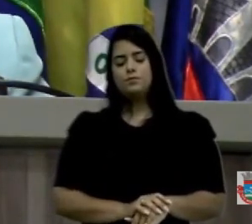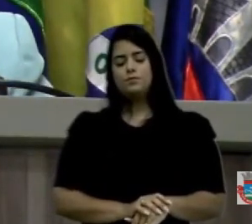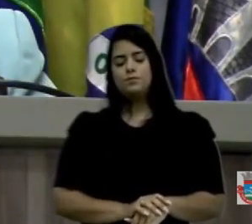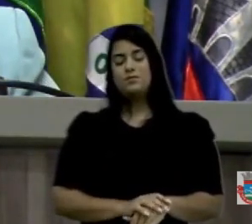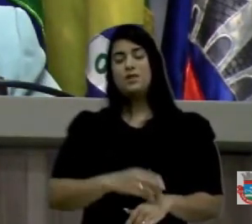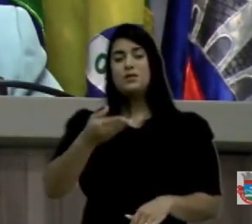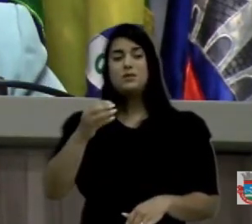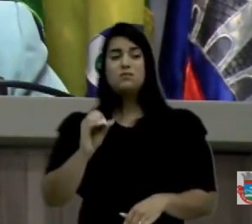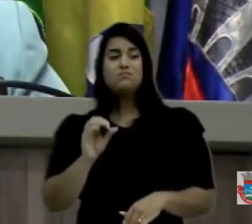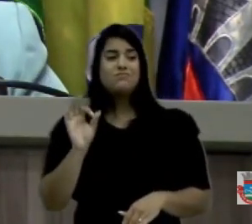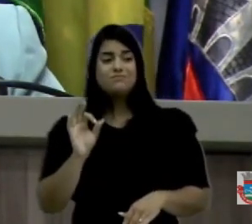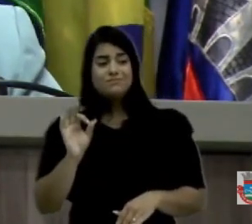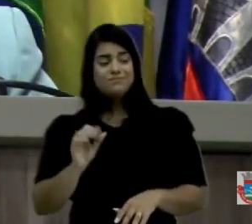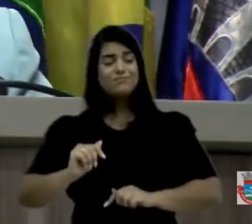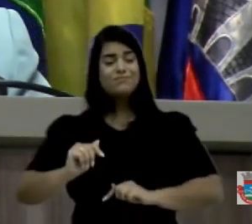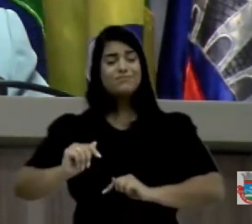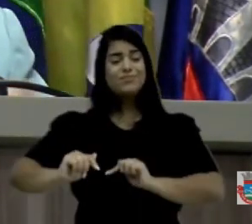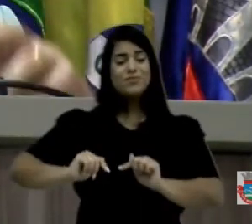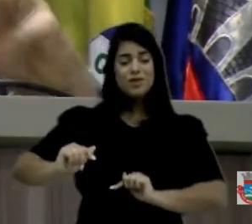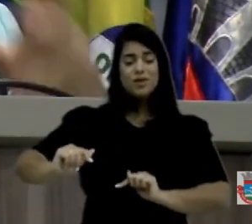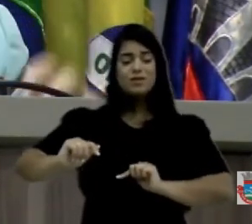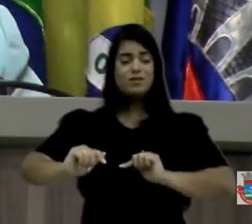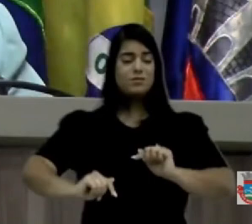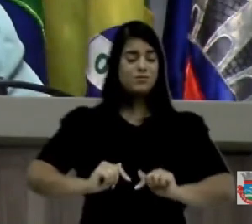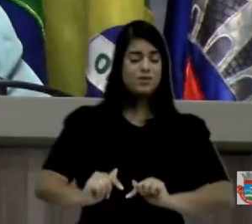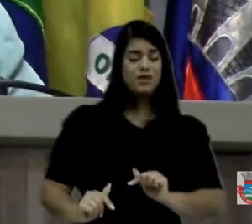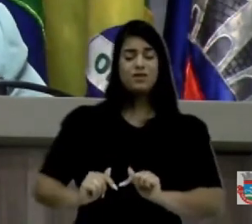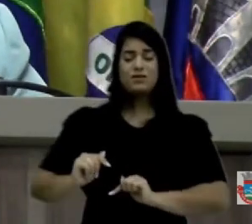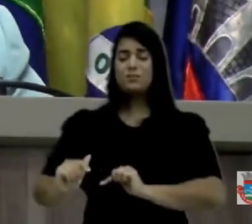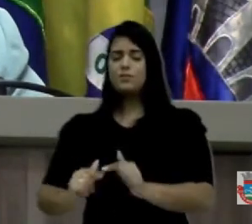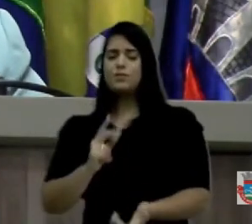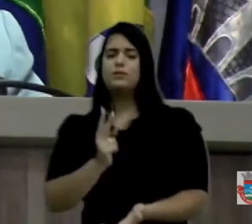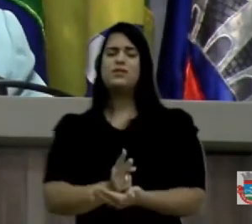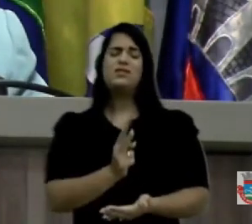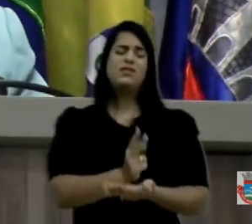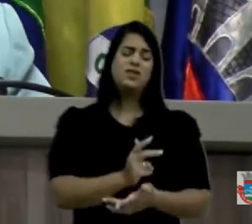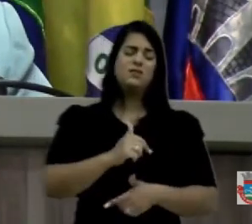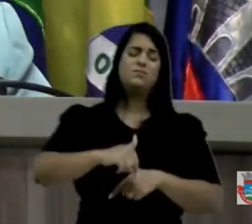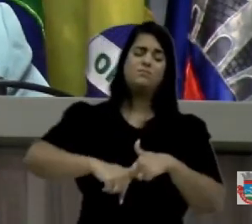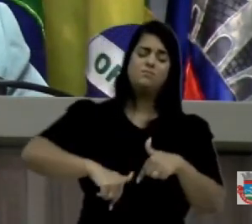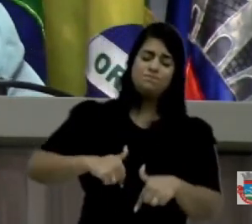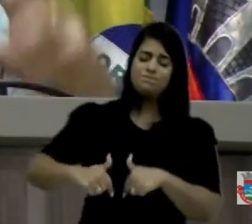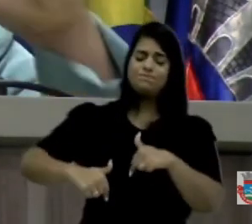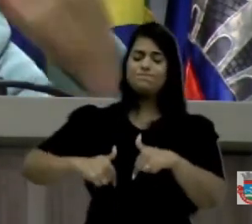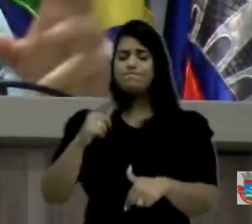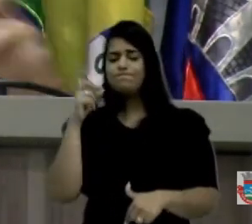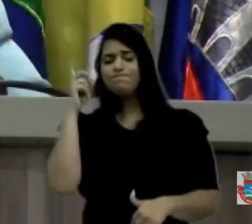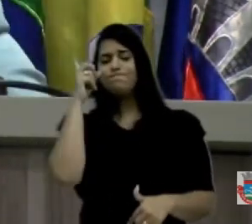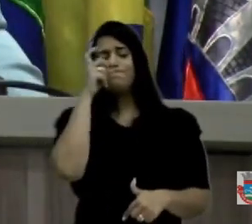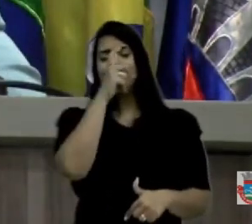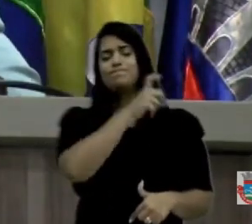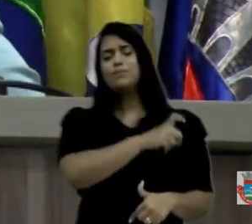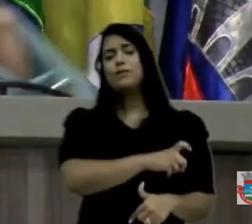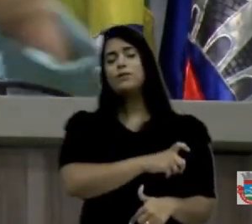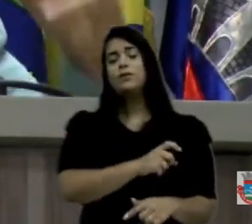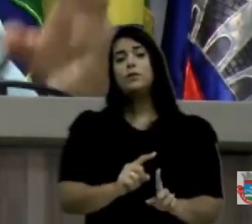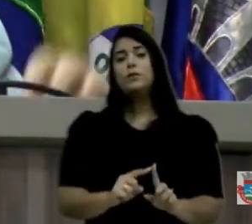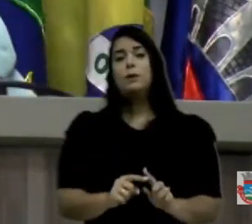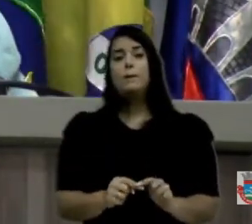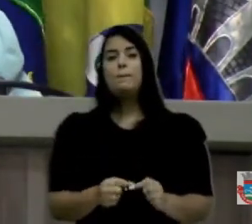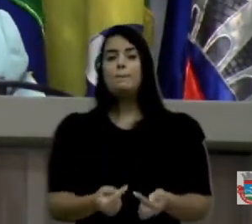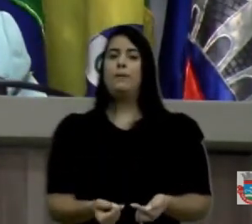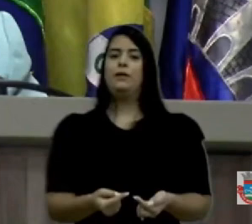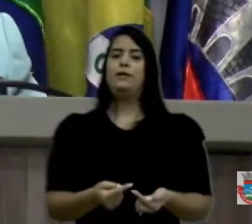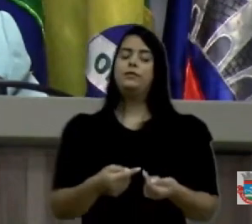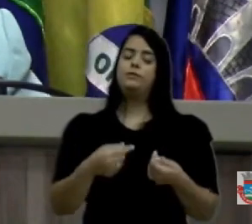ou 30% porque a gente corre atrás a gente luta bate nas portas pensando que vai